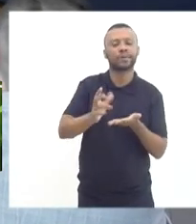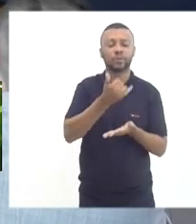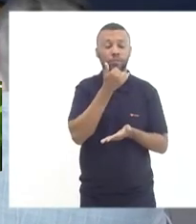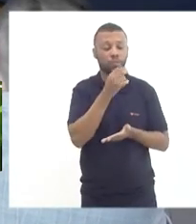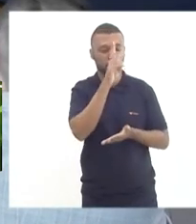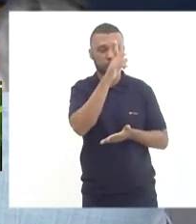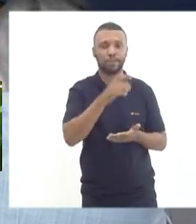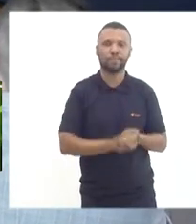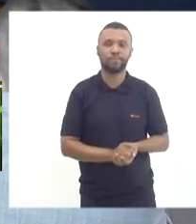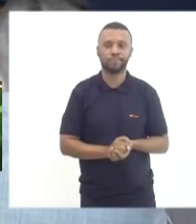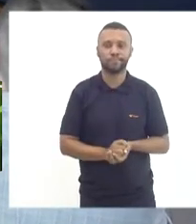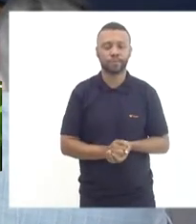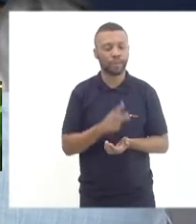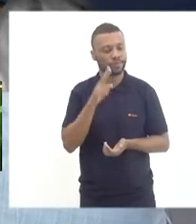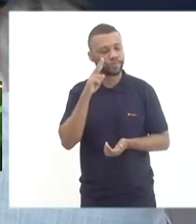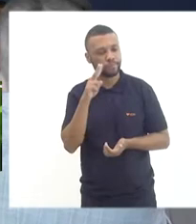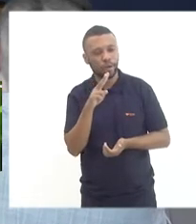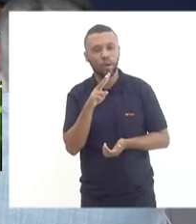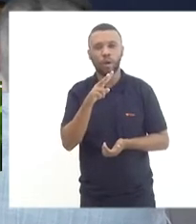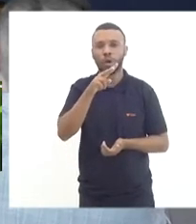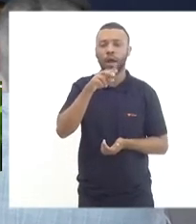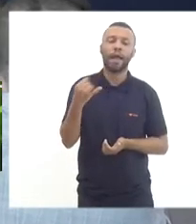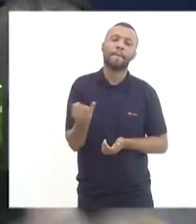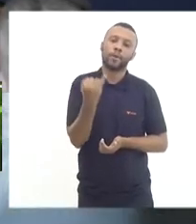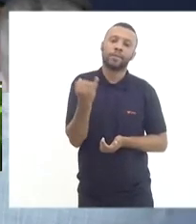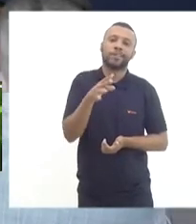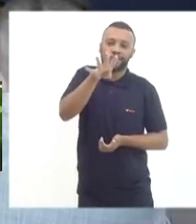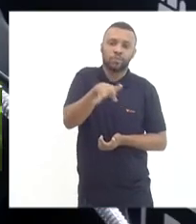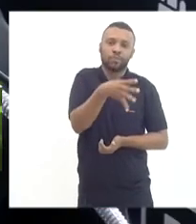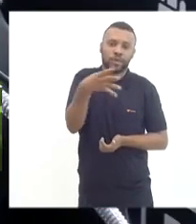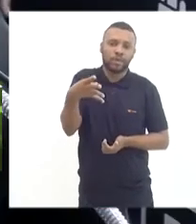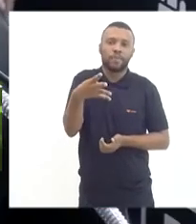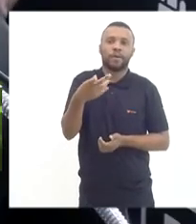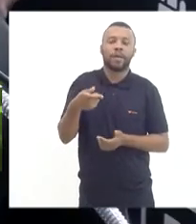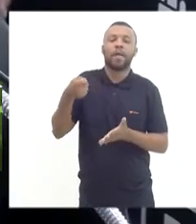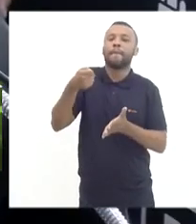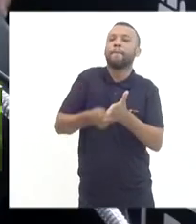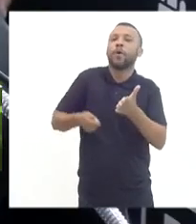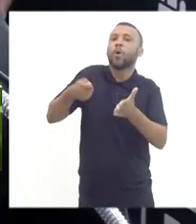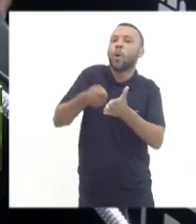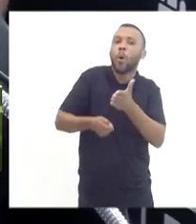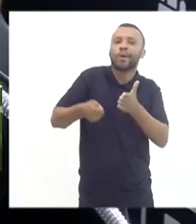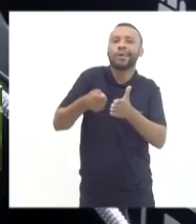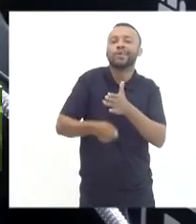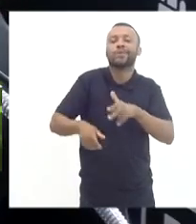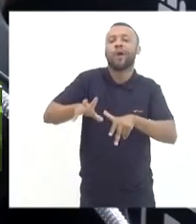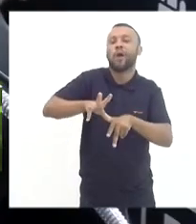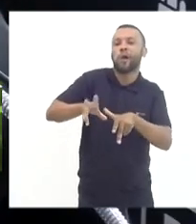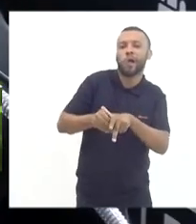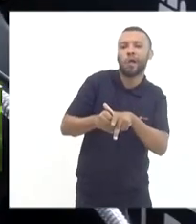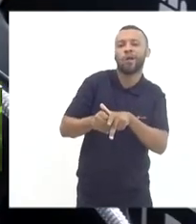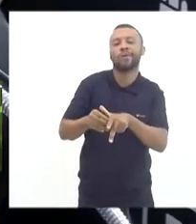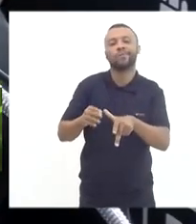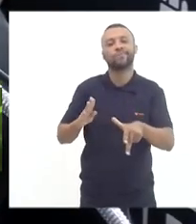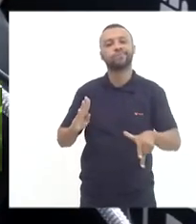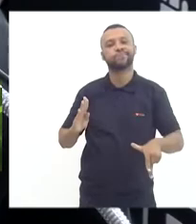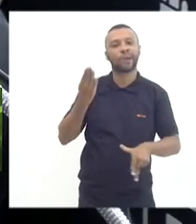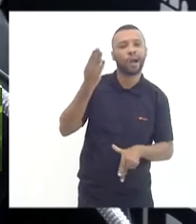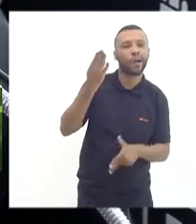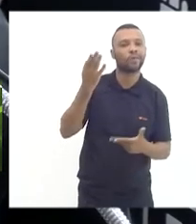considerando a importância dos programas de integridade, né, na busca, no combate aos atos lesivos, à corrupção, à fraude,